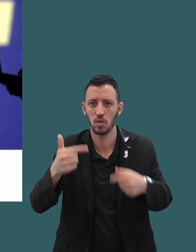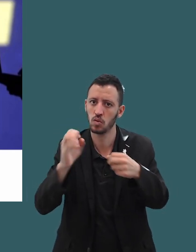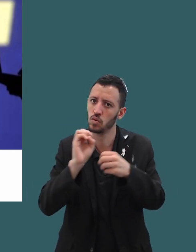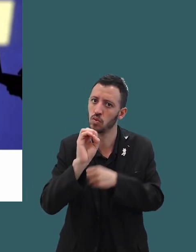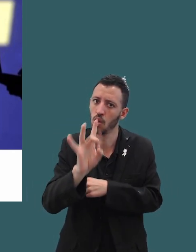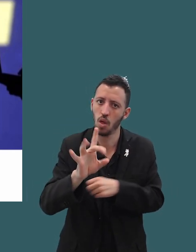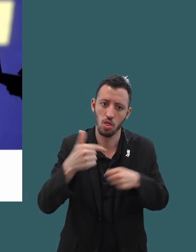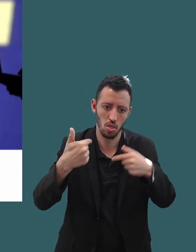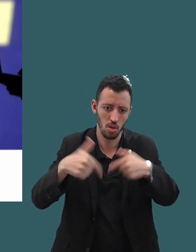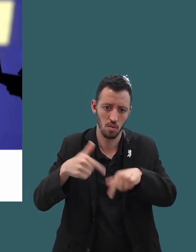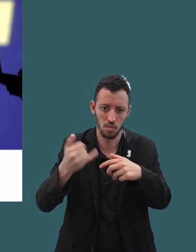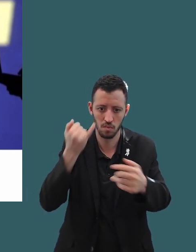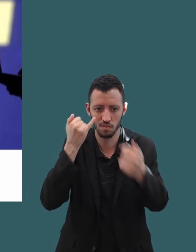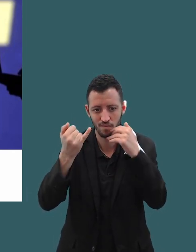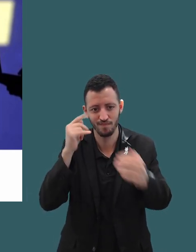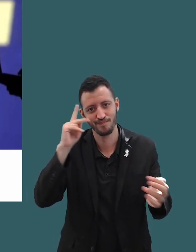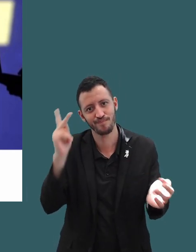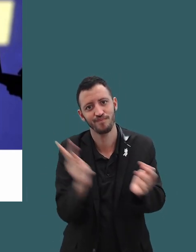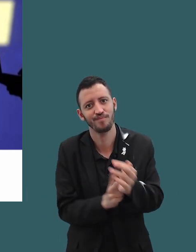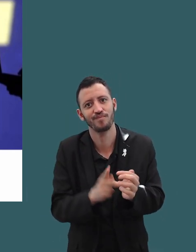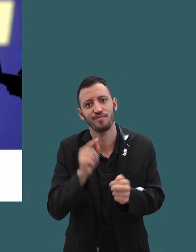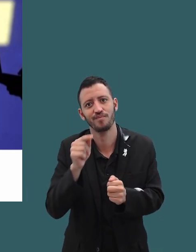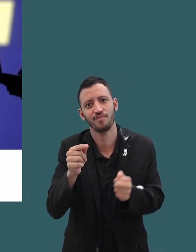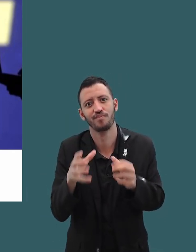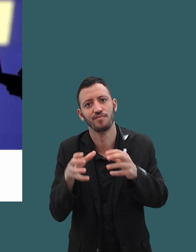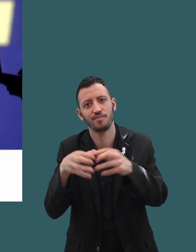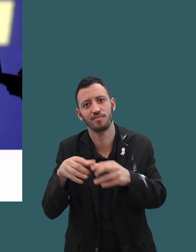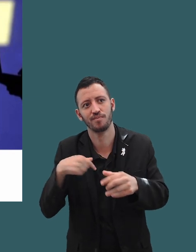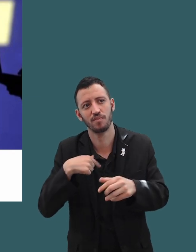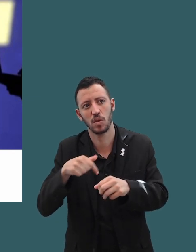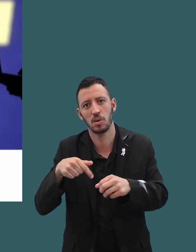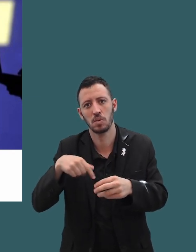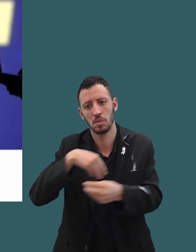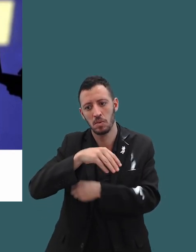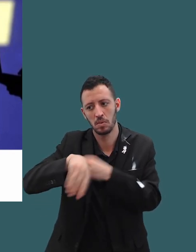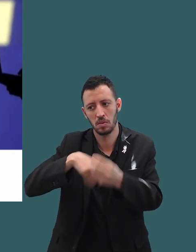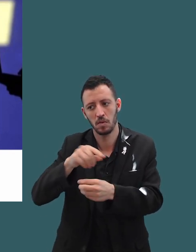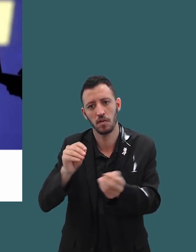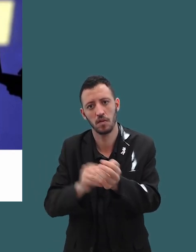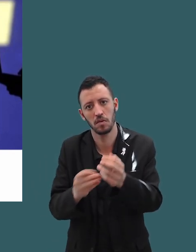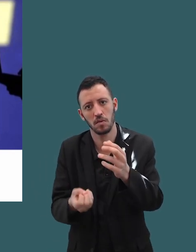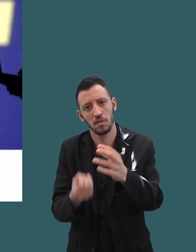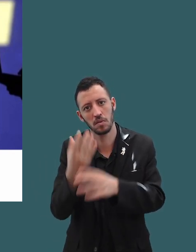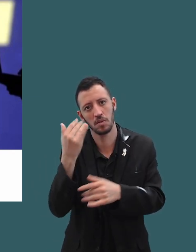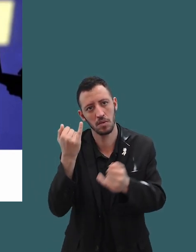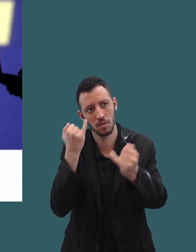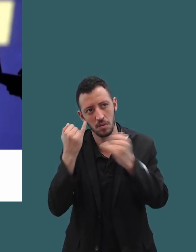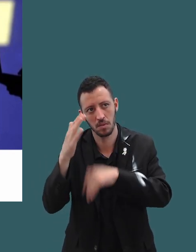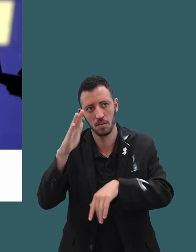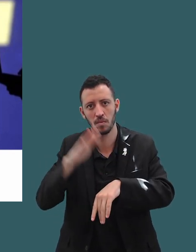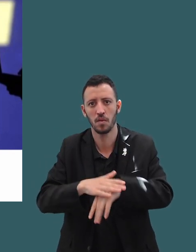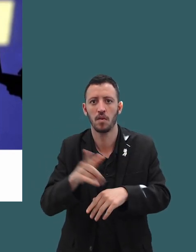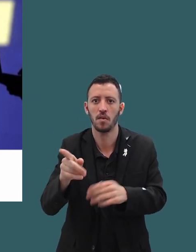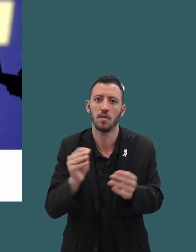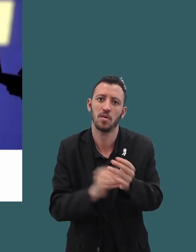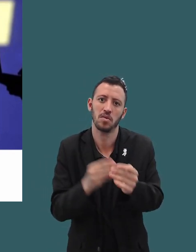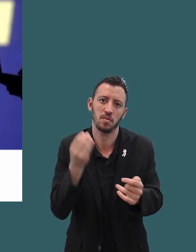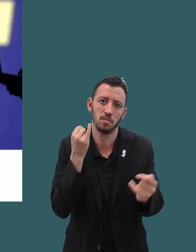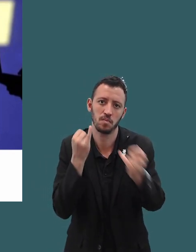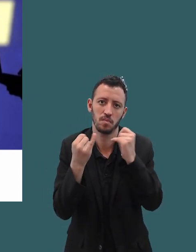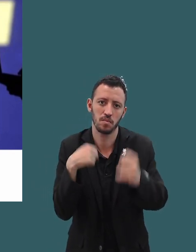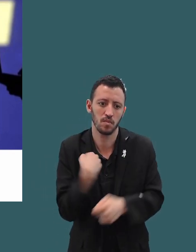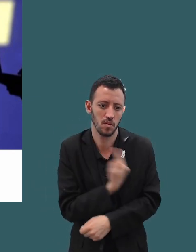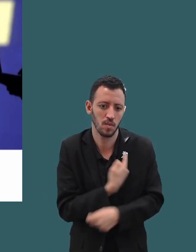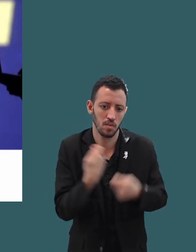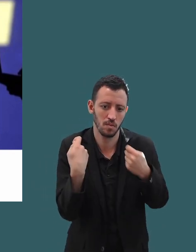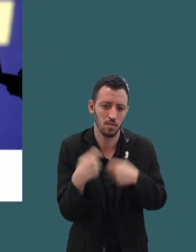tenho informação oficial pública que está circulando para desconstruir a desinformação, tem mais desinformação. A